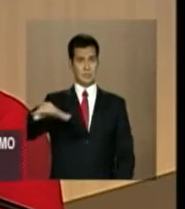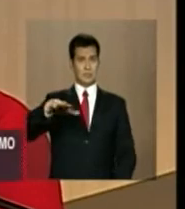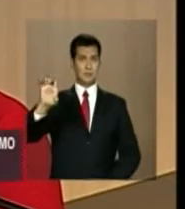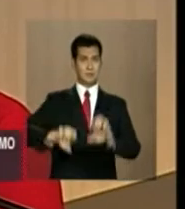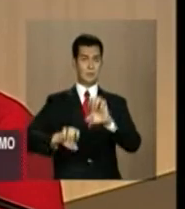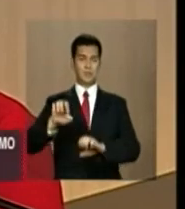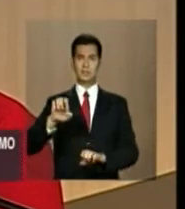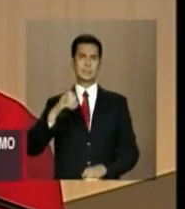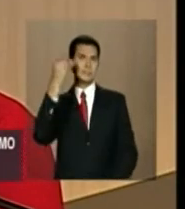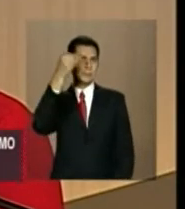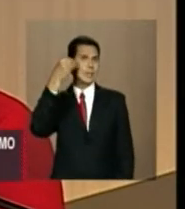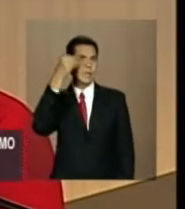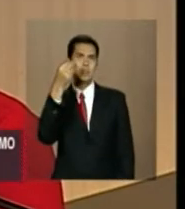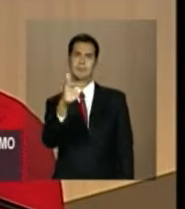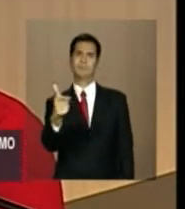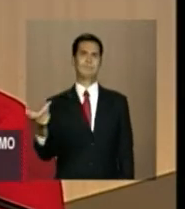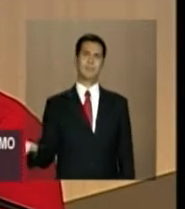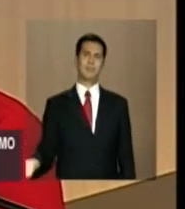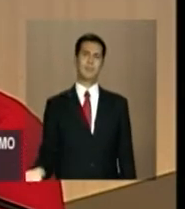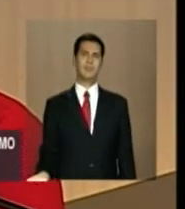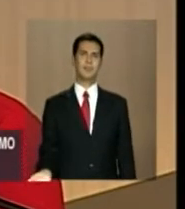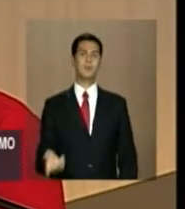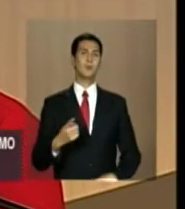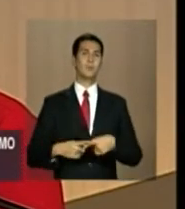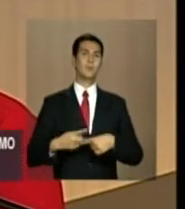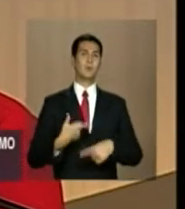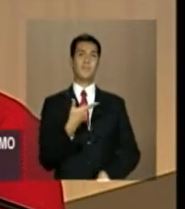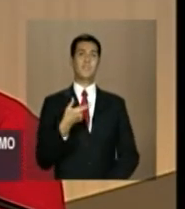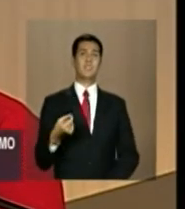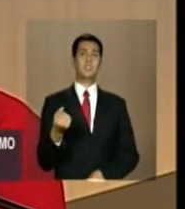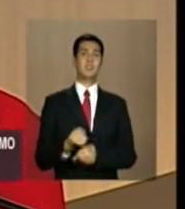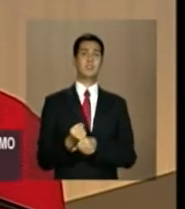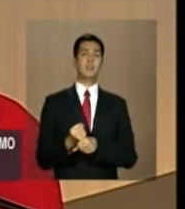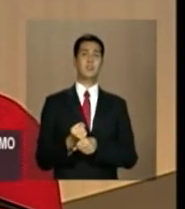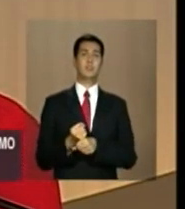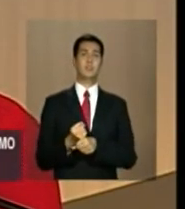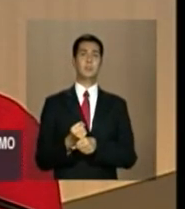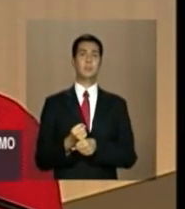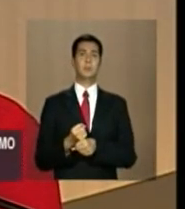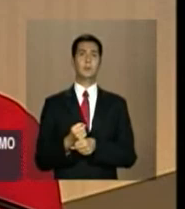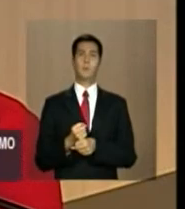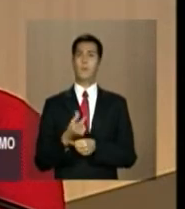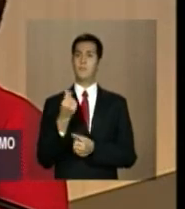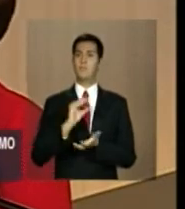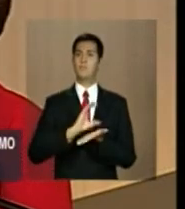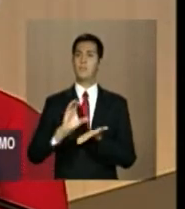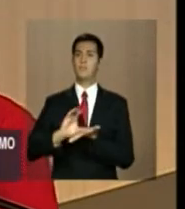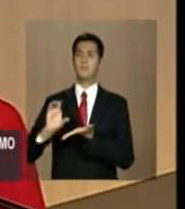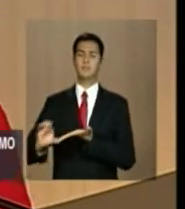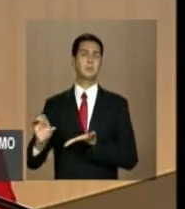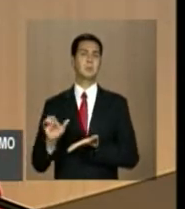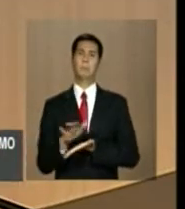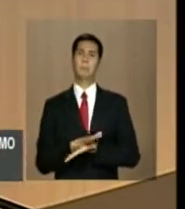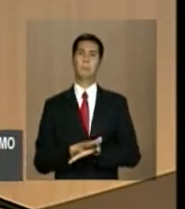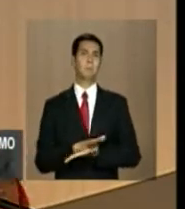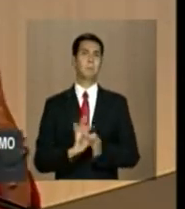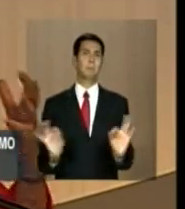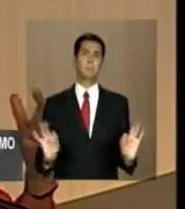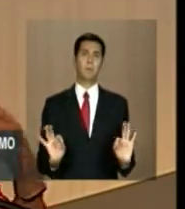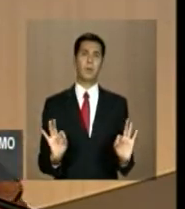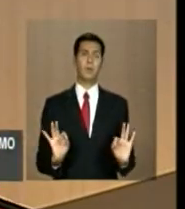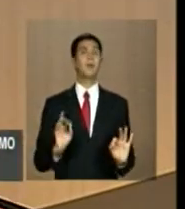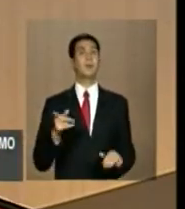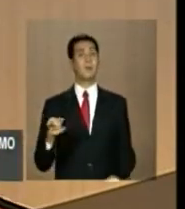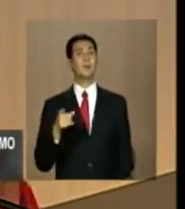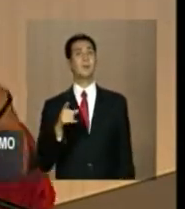sabíamos investir. Quem fica 20 anos sem fazer, desaprende. Óbvio que o setor privado